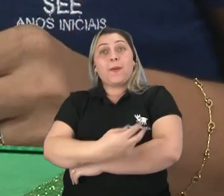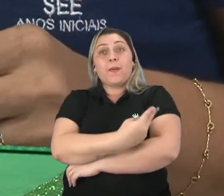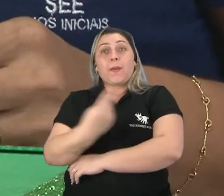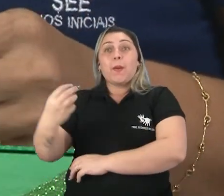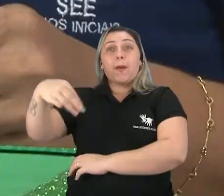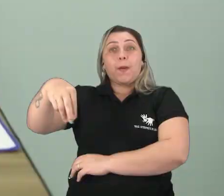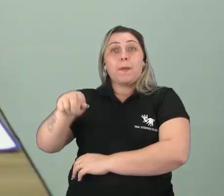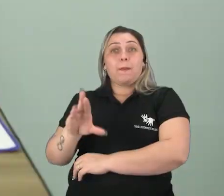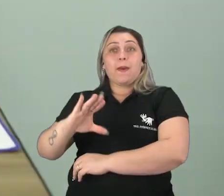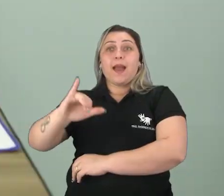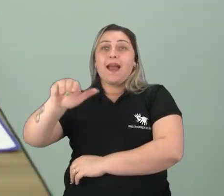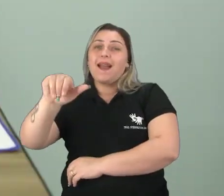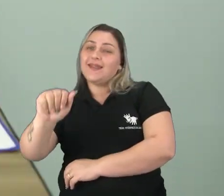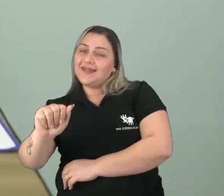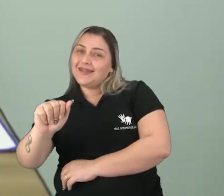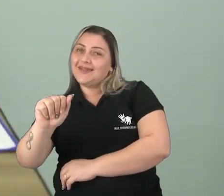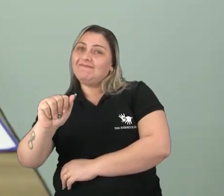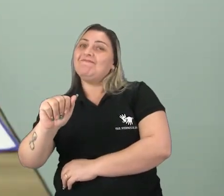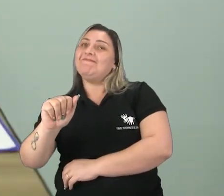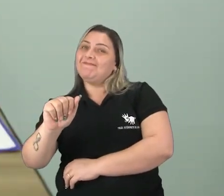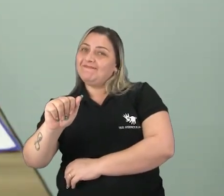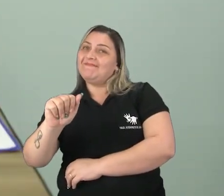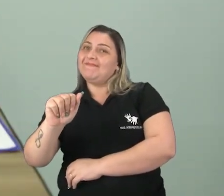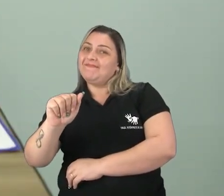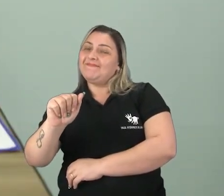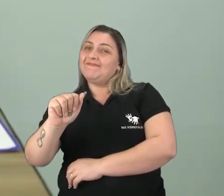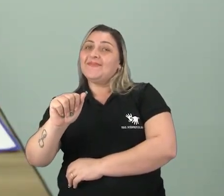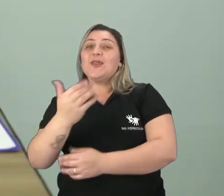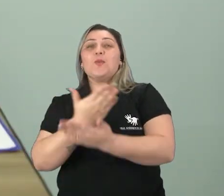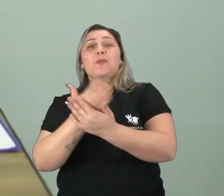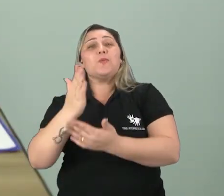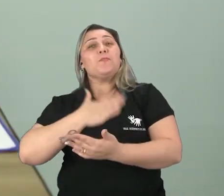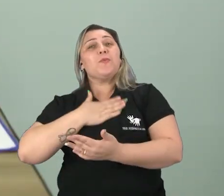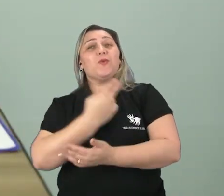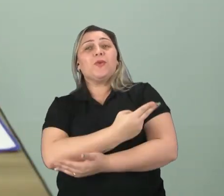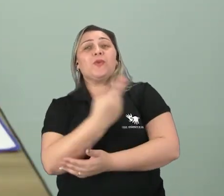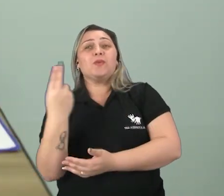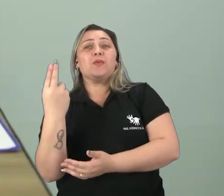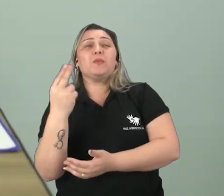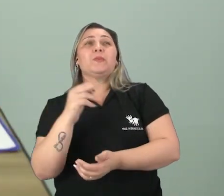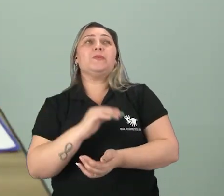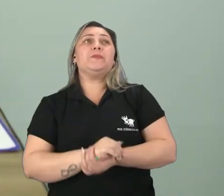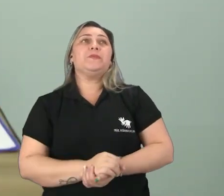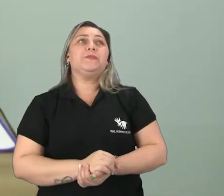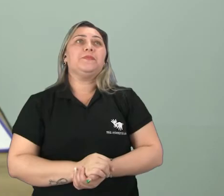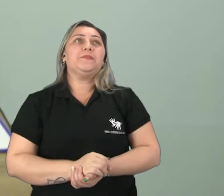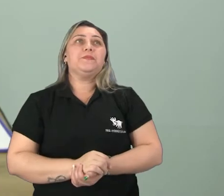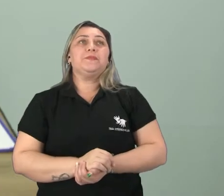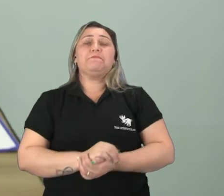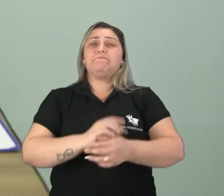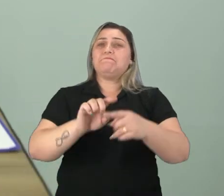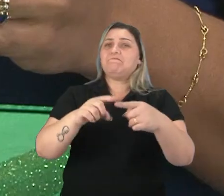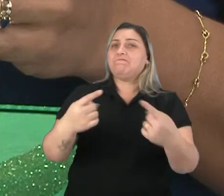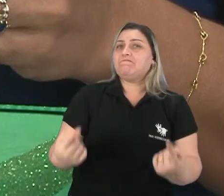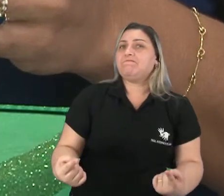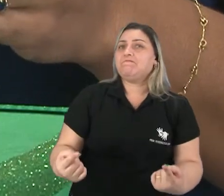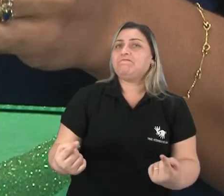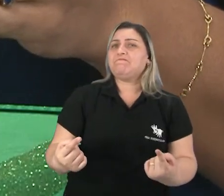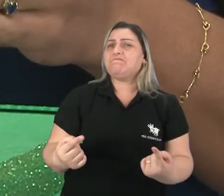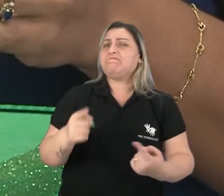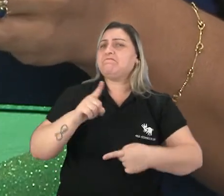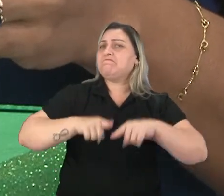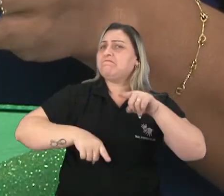Márcia mesmo leme.com da letra que inicia o meu nome é mais